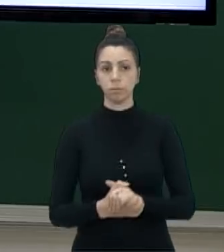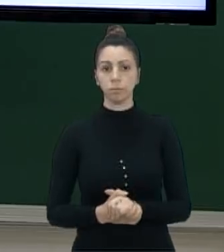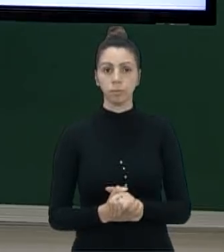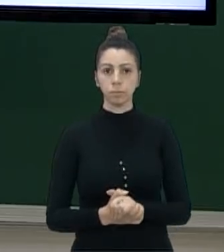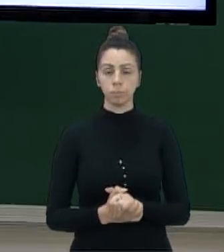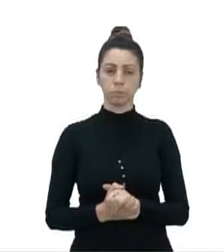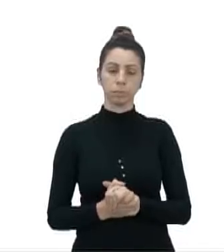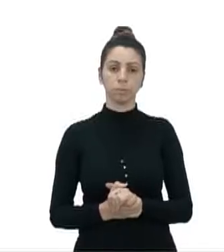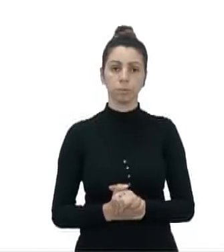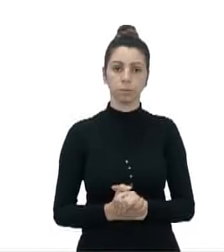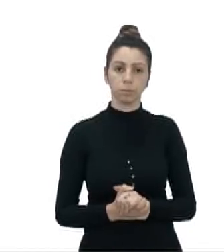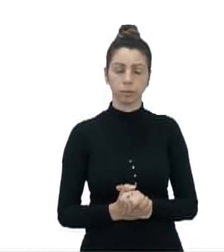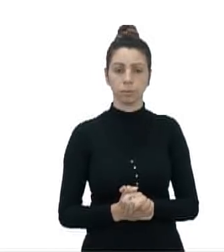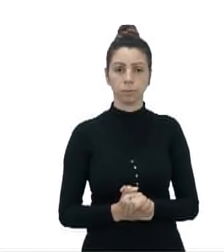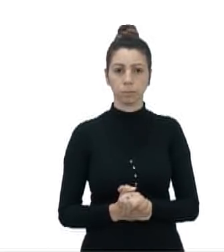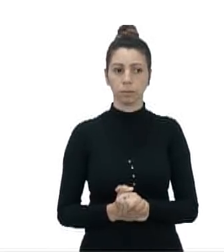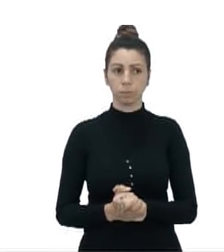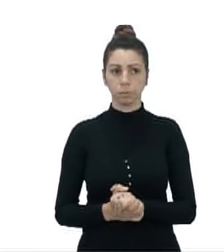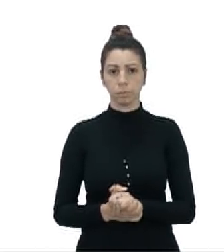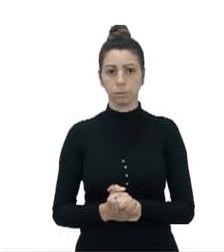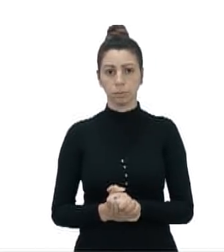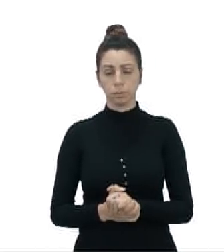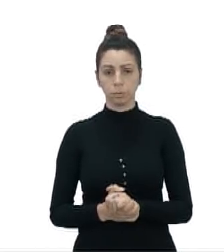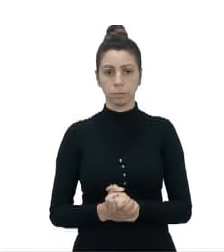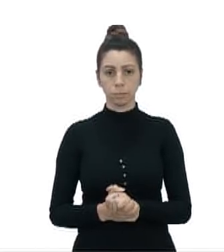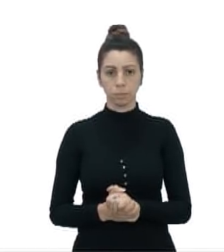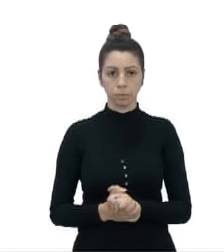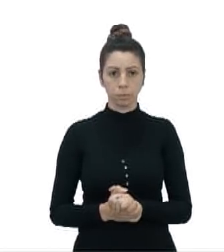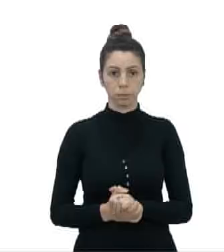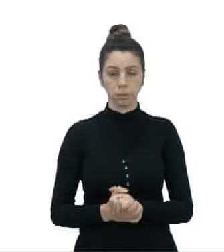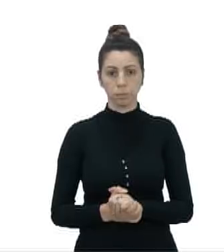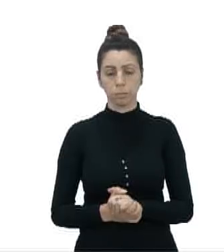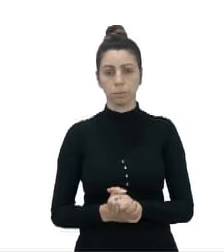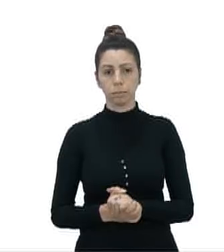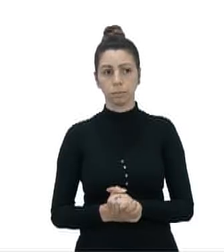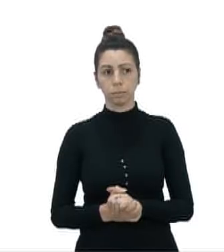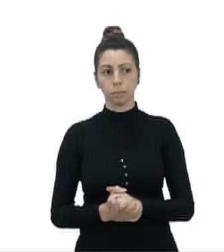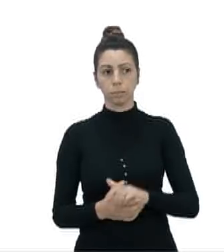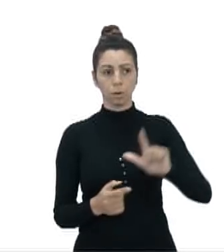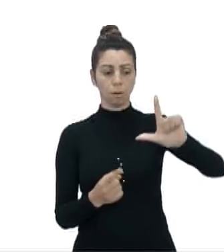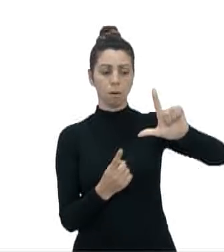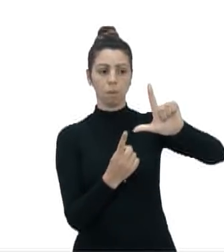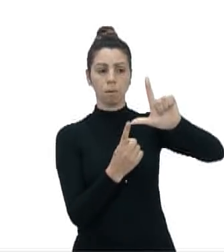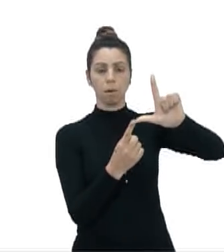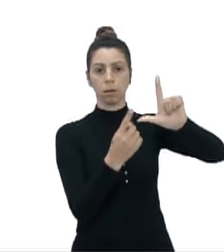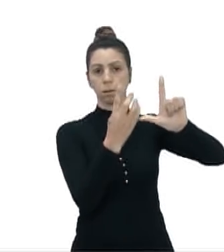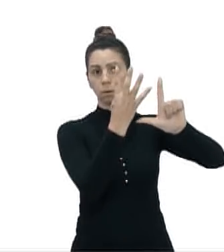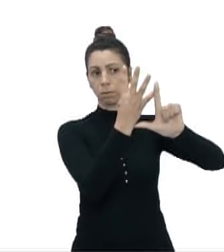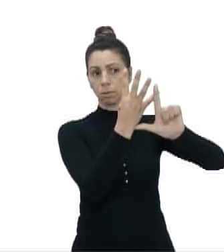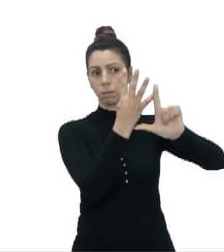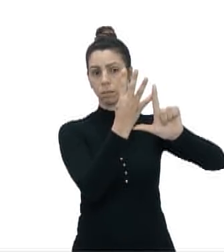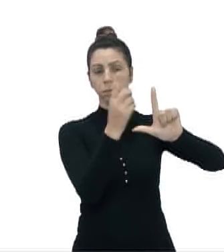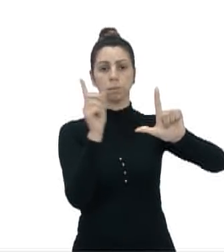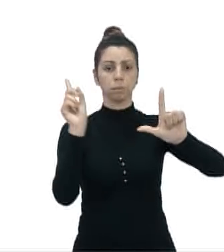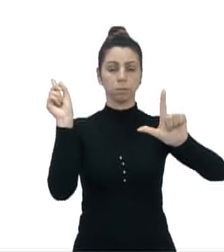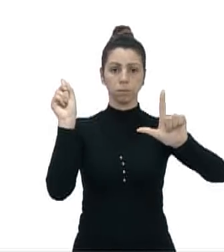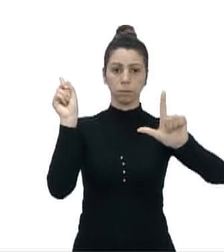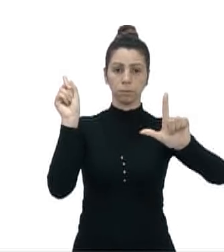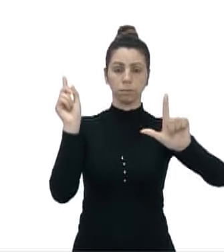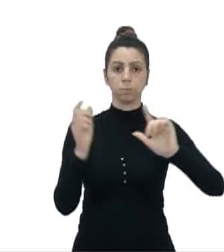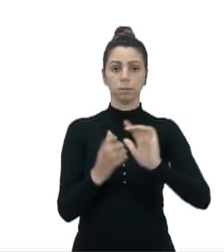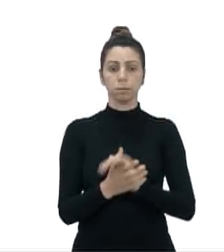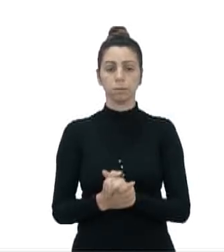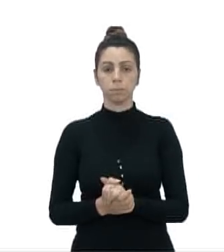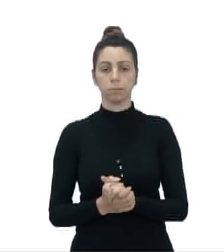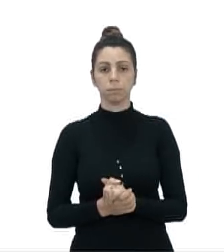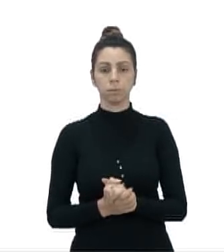Veja, 4 e 1, que a gente identificou agora há pouco, seria essa mesmo. Então, esse daqui